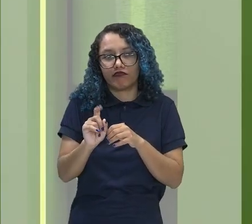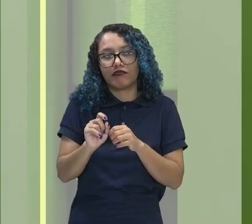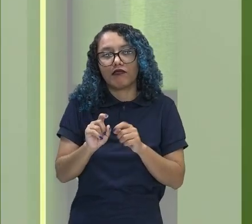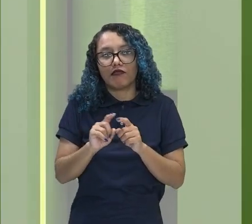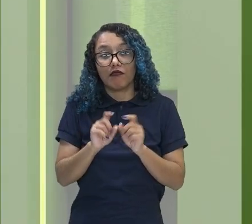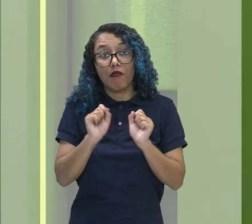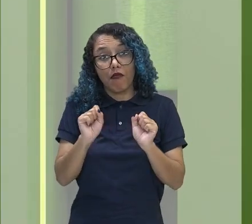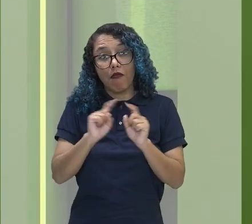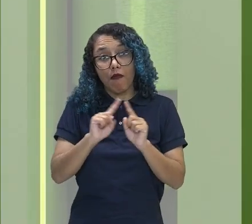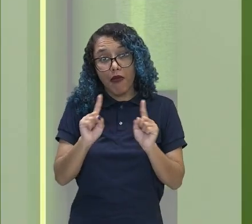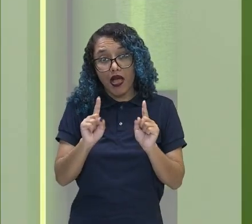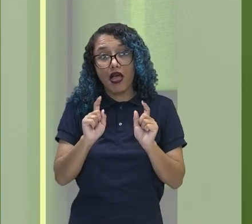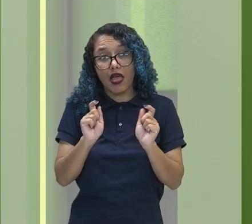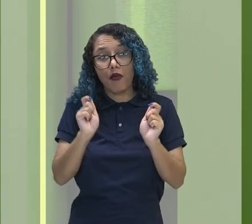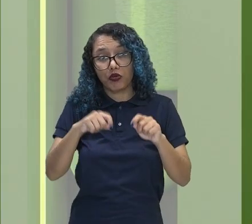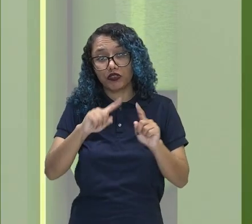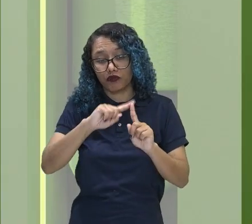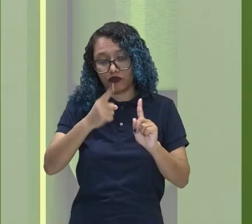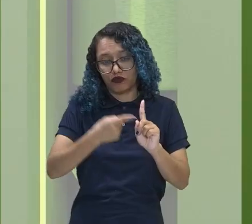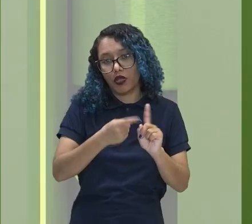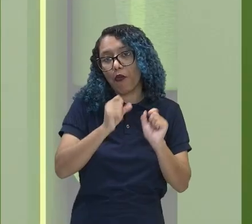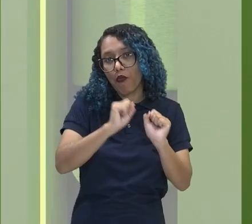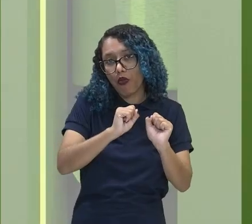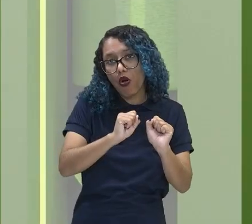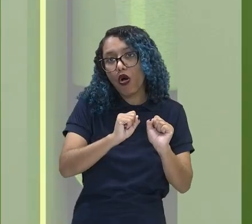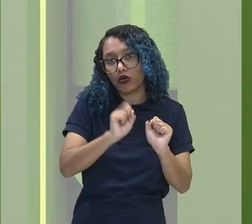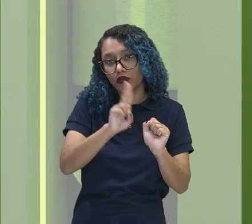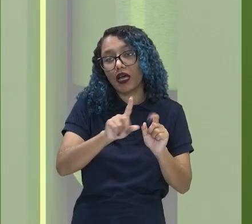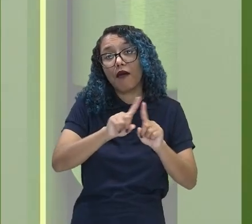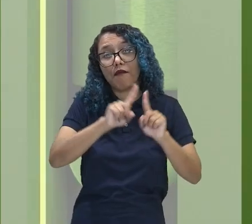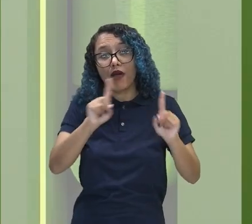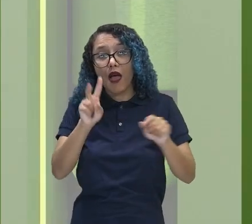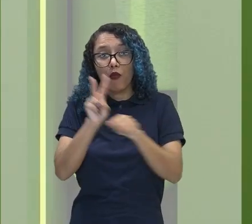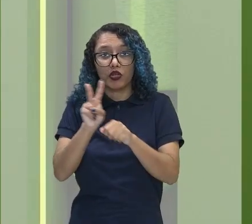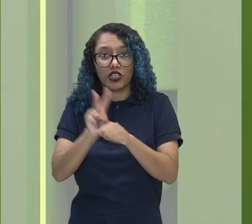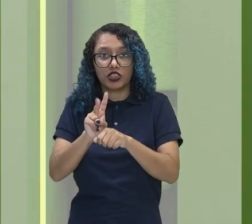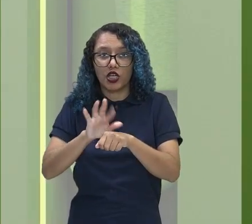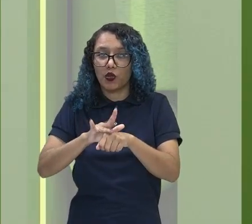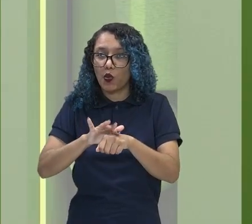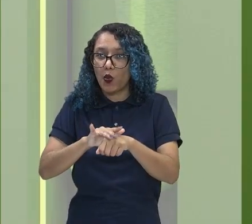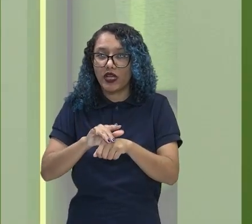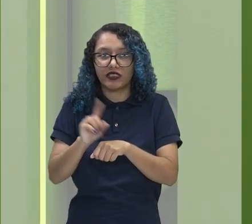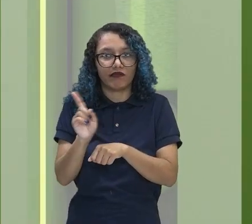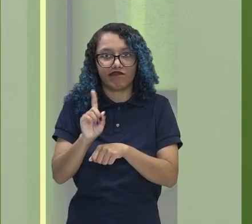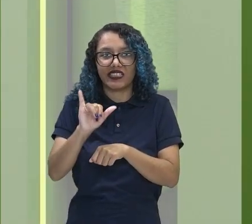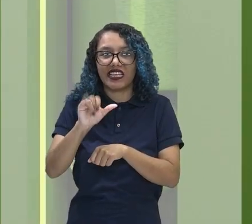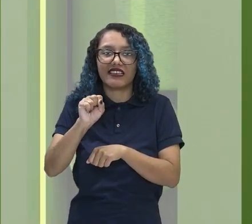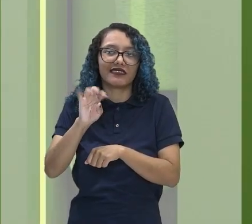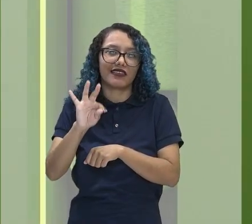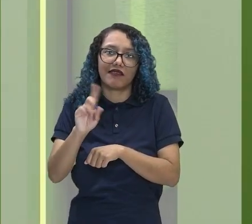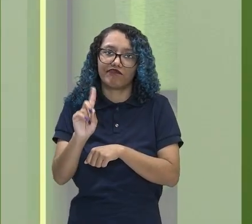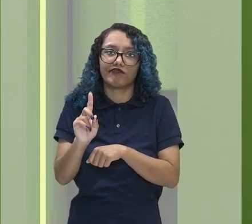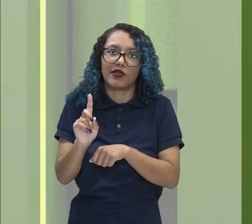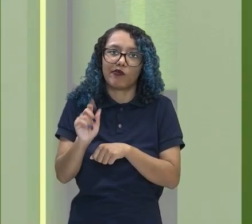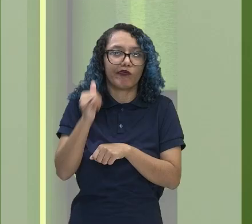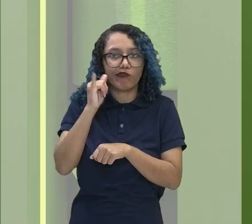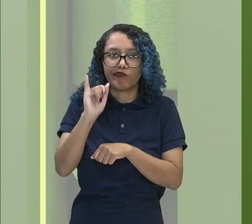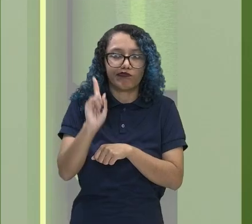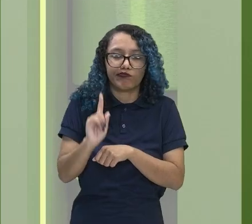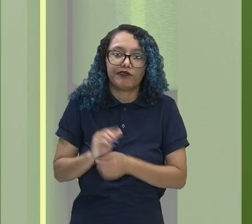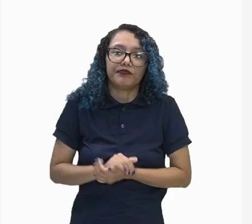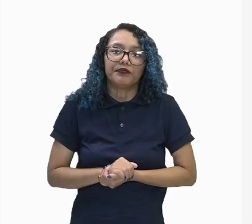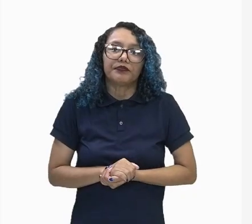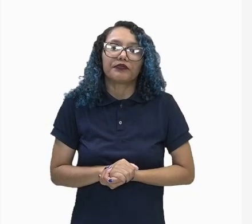para prevenir uma gravidez indesejada, mas não protege contra as chamadas ISTs. E o próximo que